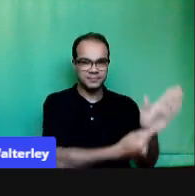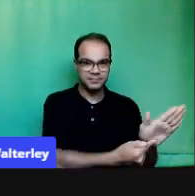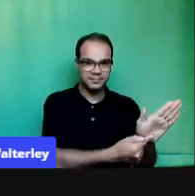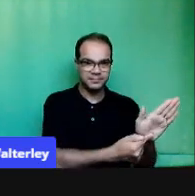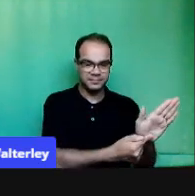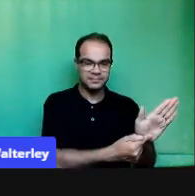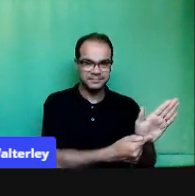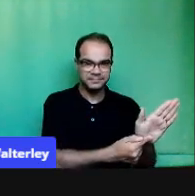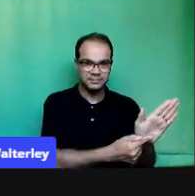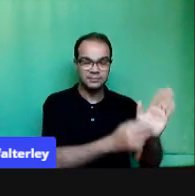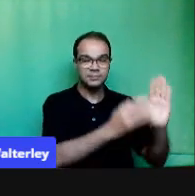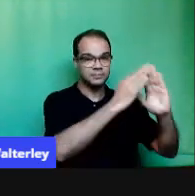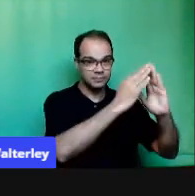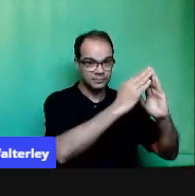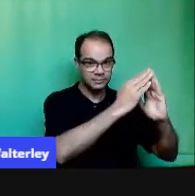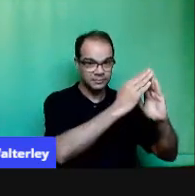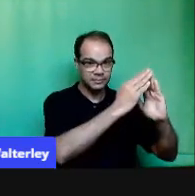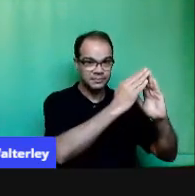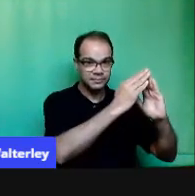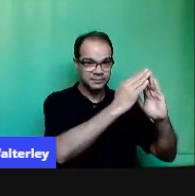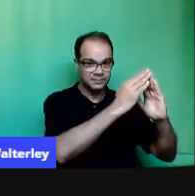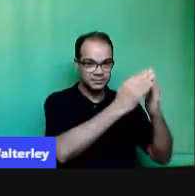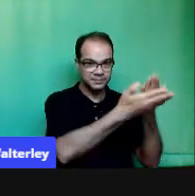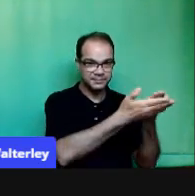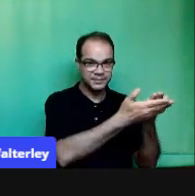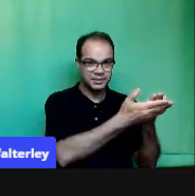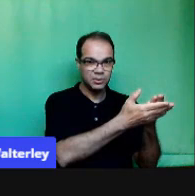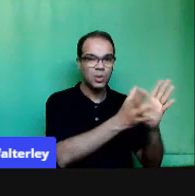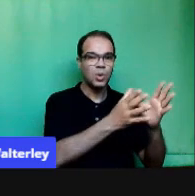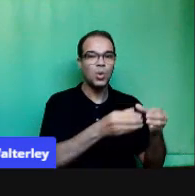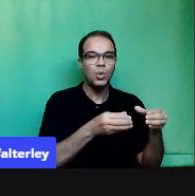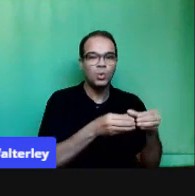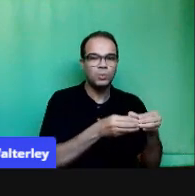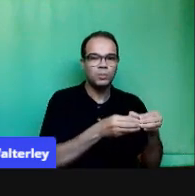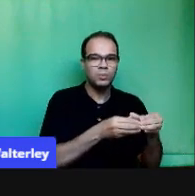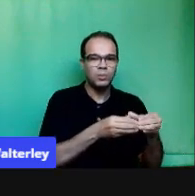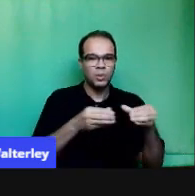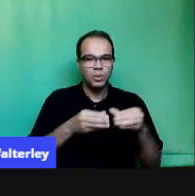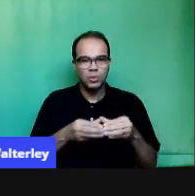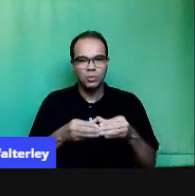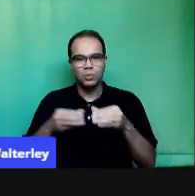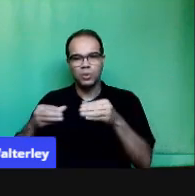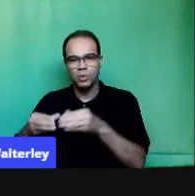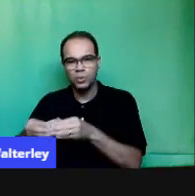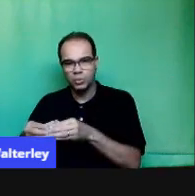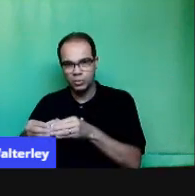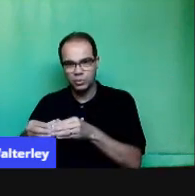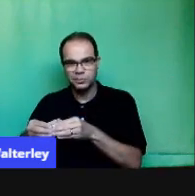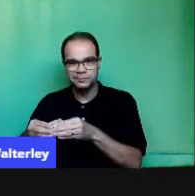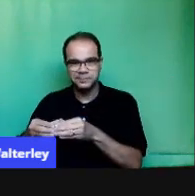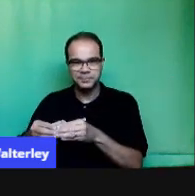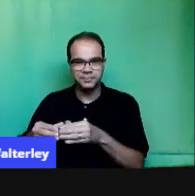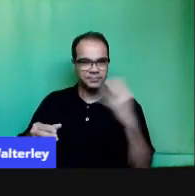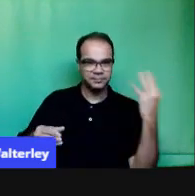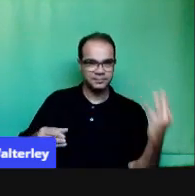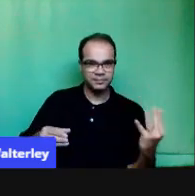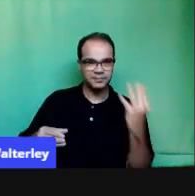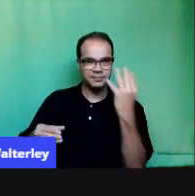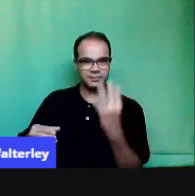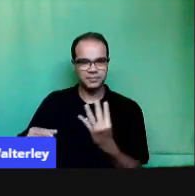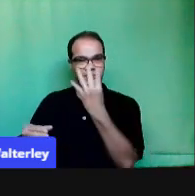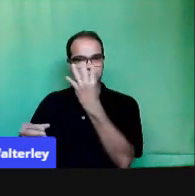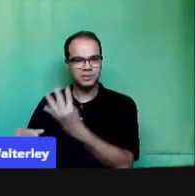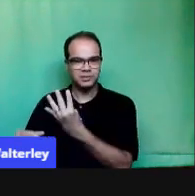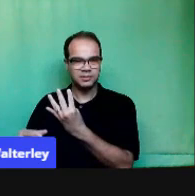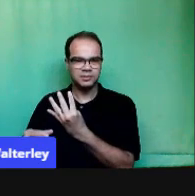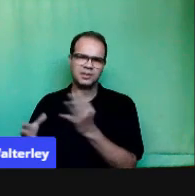podemos ter, por exemplo, 3 grupos, né? De 4 alunos cada um, certo? Claro que a quantidade de grupos vai